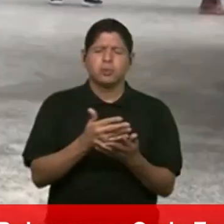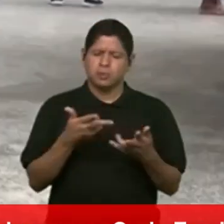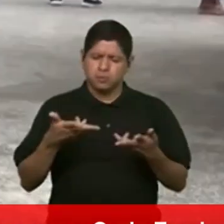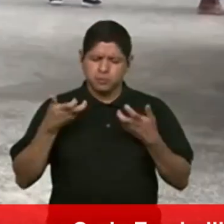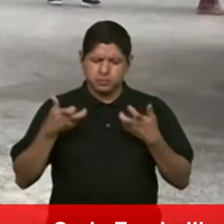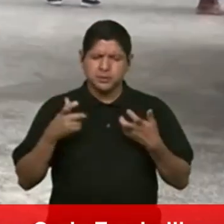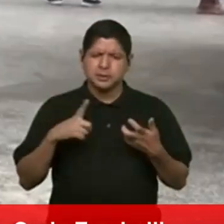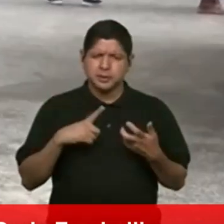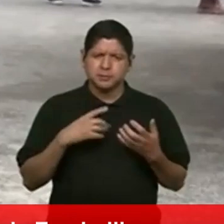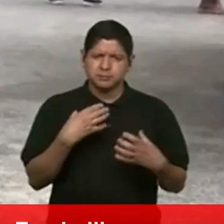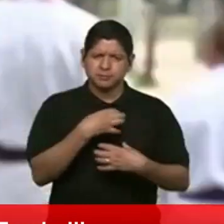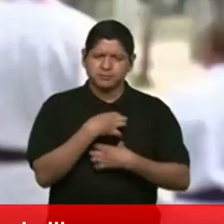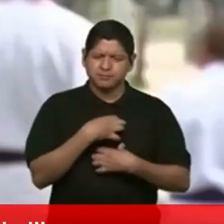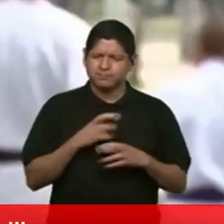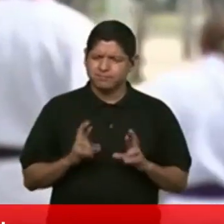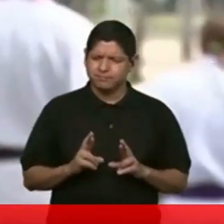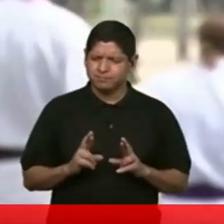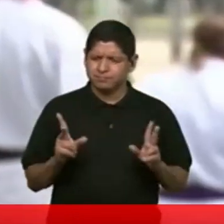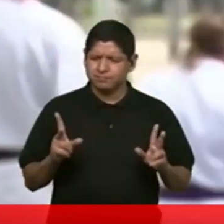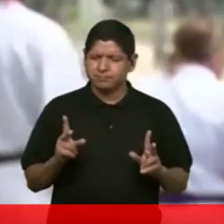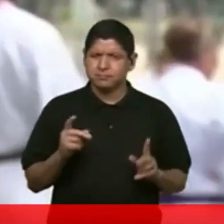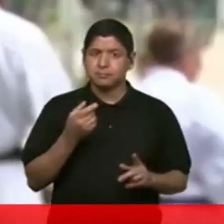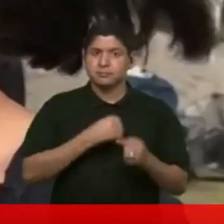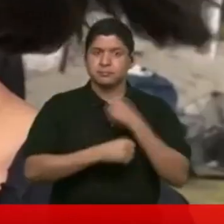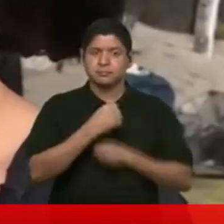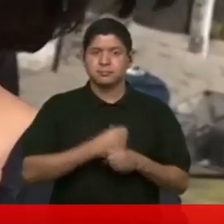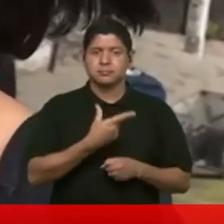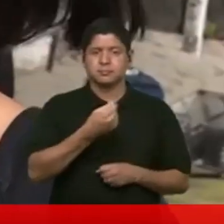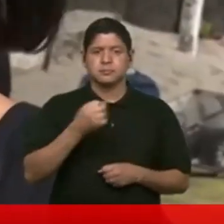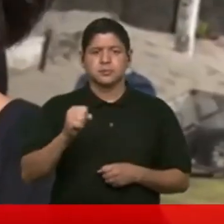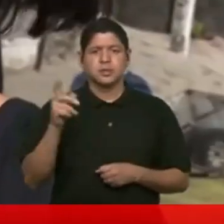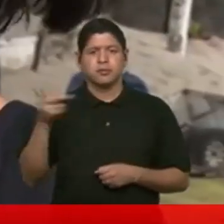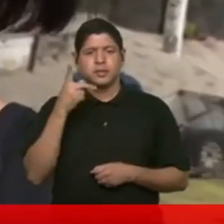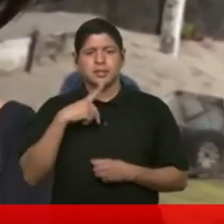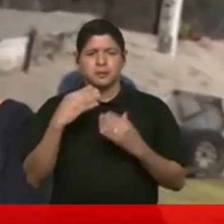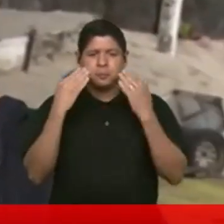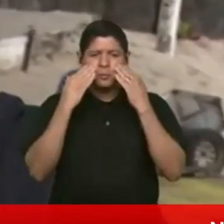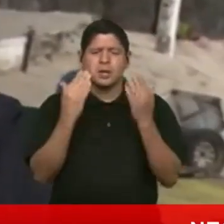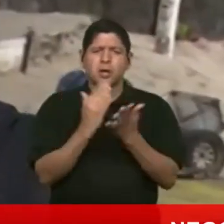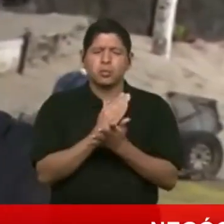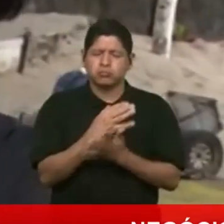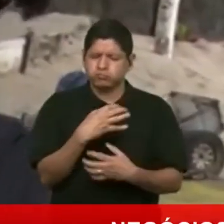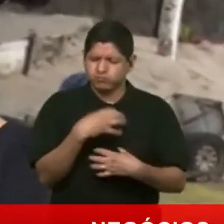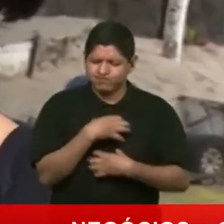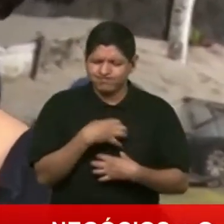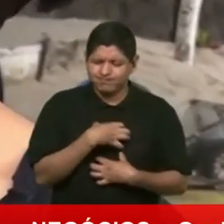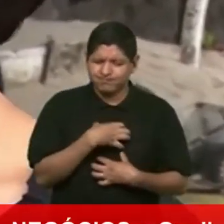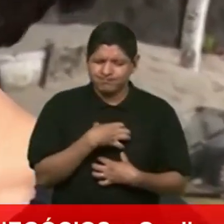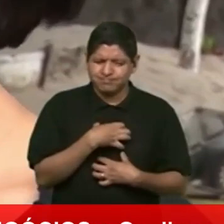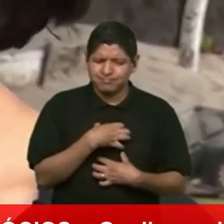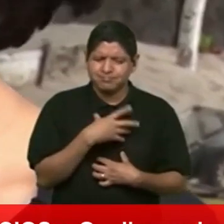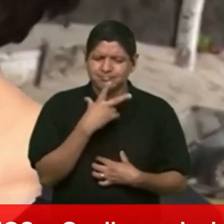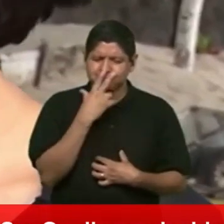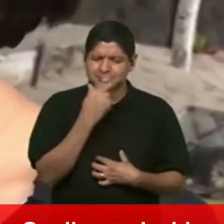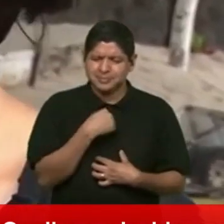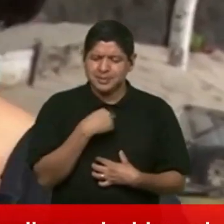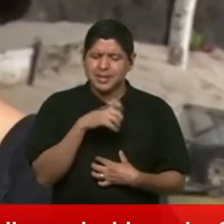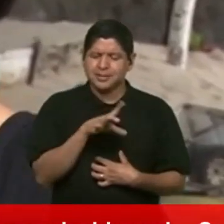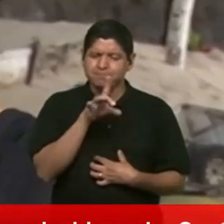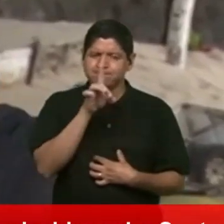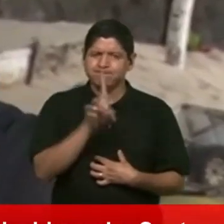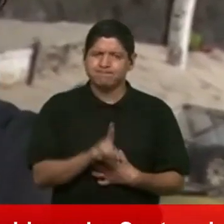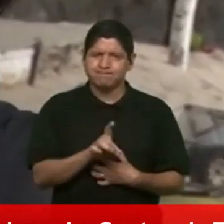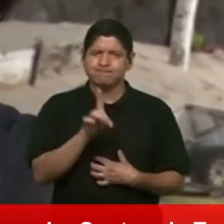tinha algo errado com ela em 2008. Comecei a apresentar alguns sintomas bem característicos da